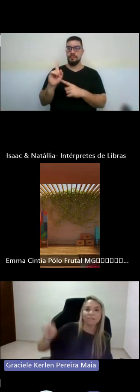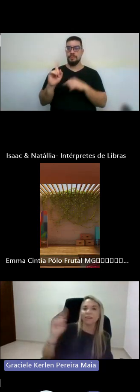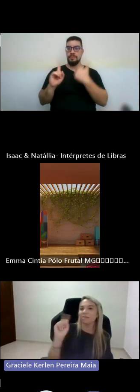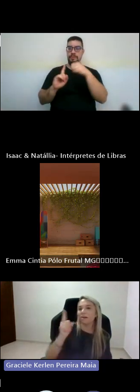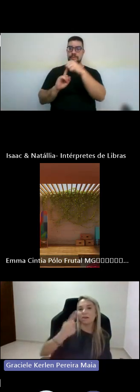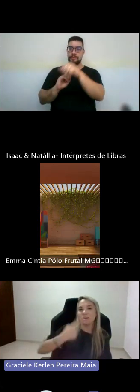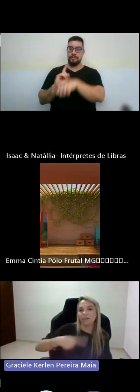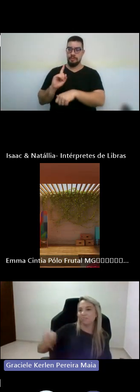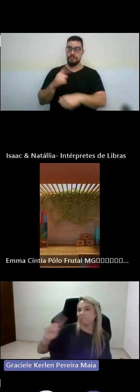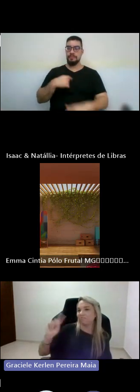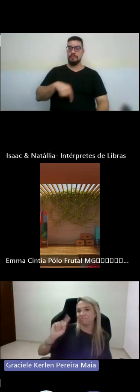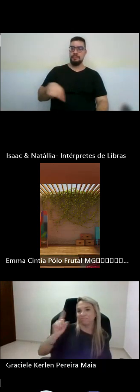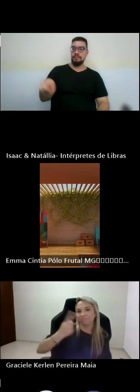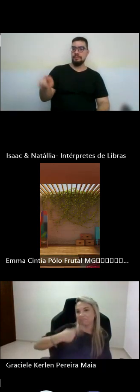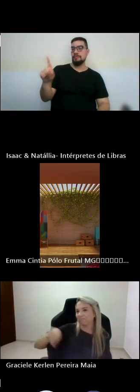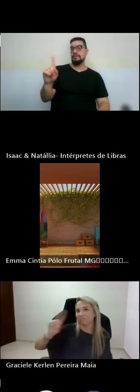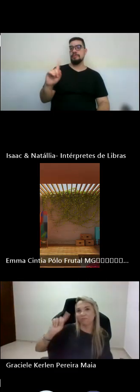indicativo, eu faço,